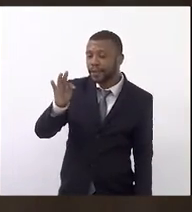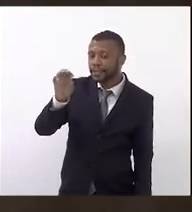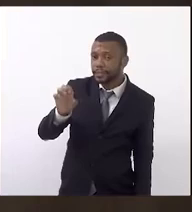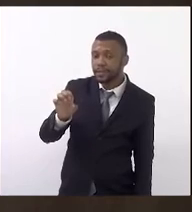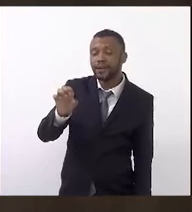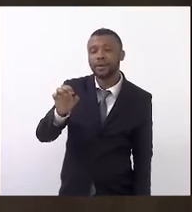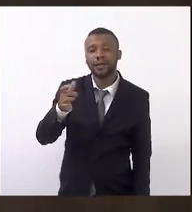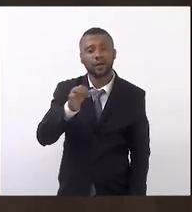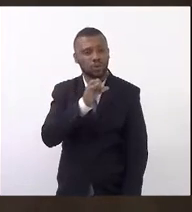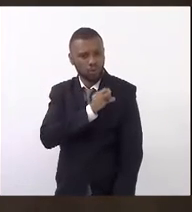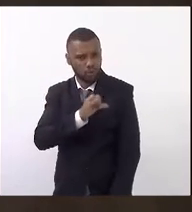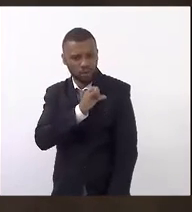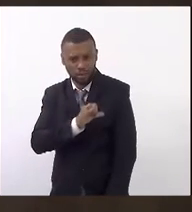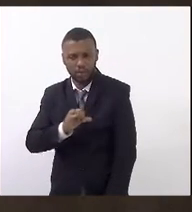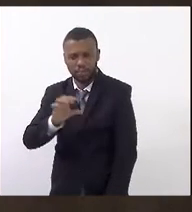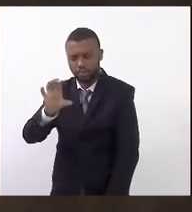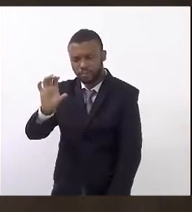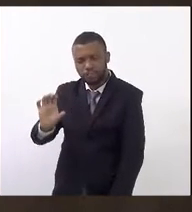Fluminense,